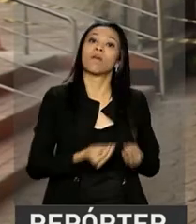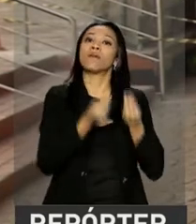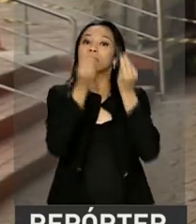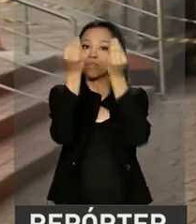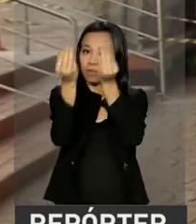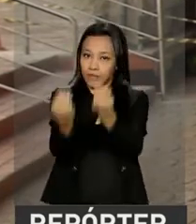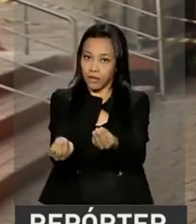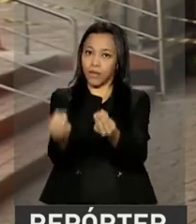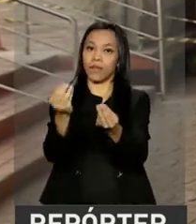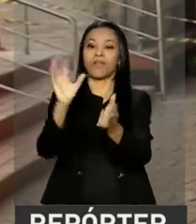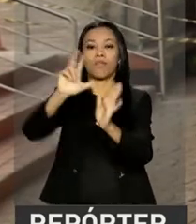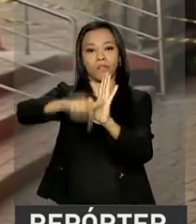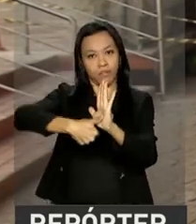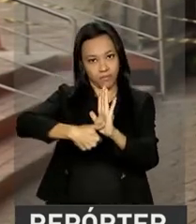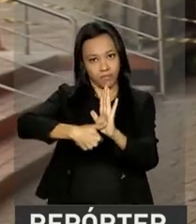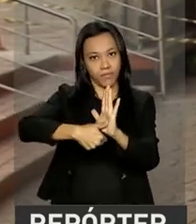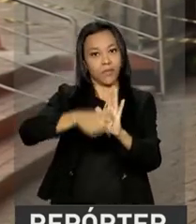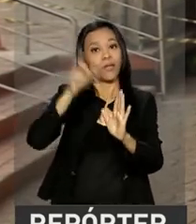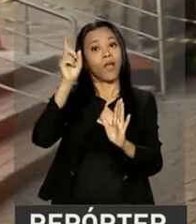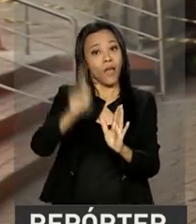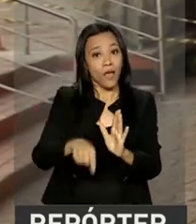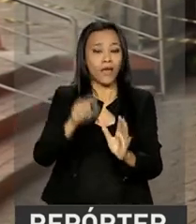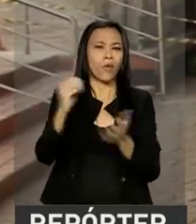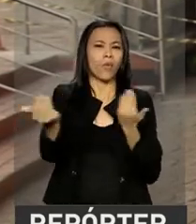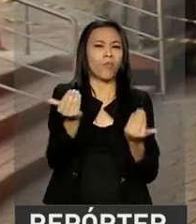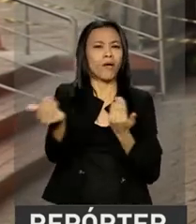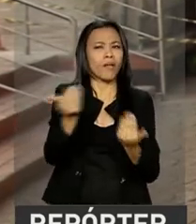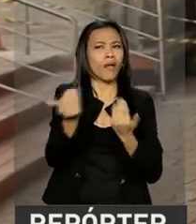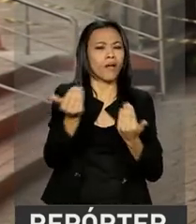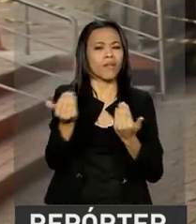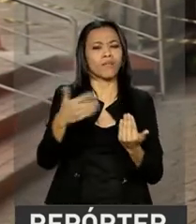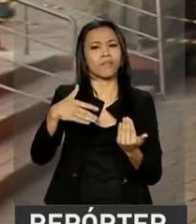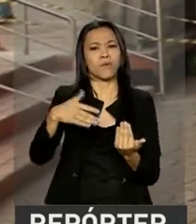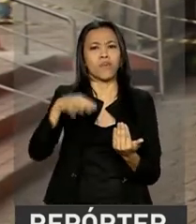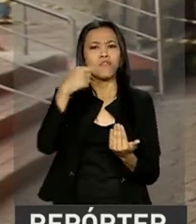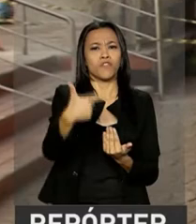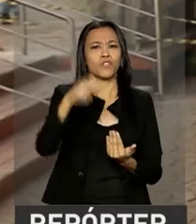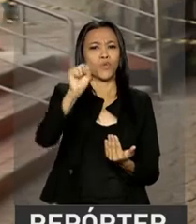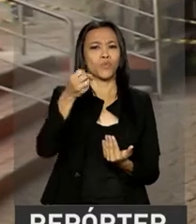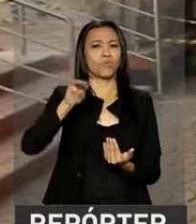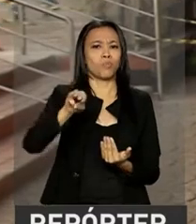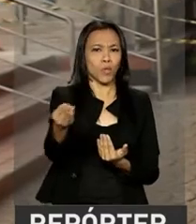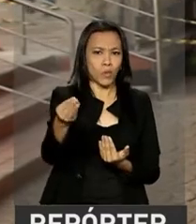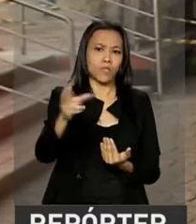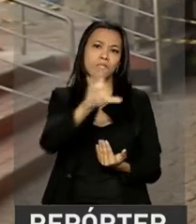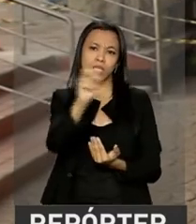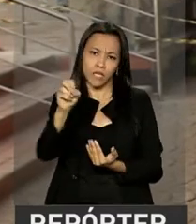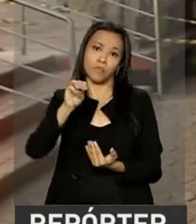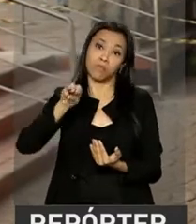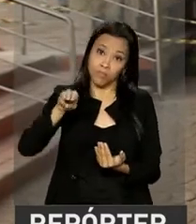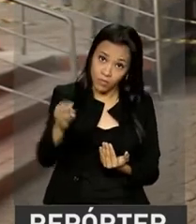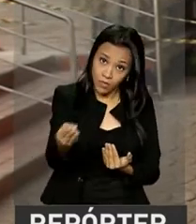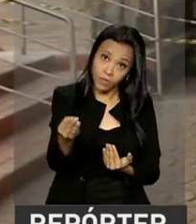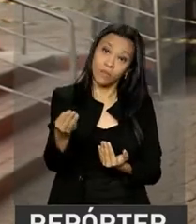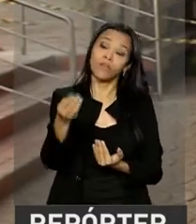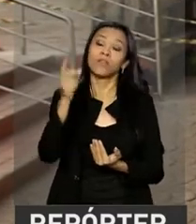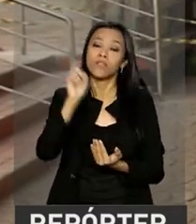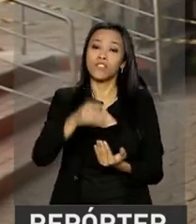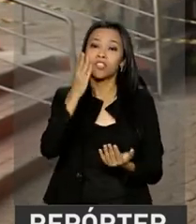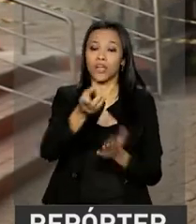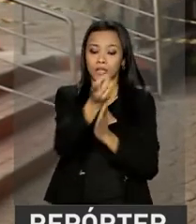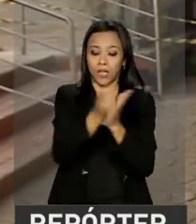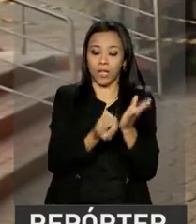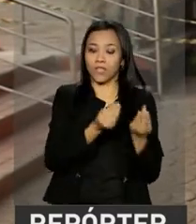de renda com atraso o número é baixo se comparado com os mais de 28 milhões e meio de brasileiros que enviar o documento